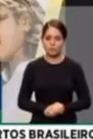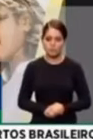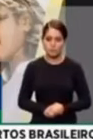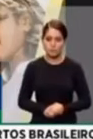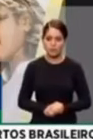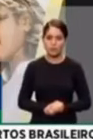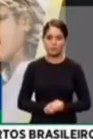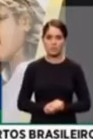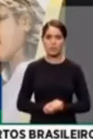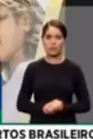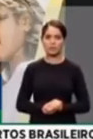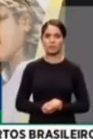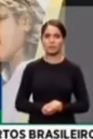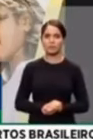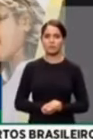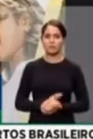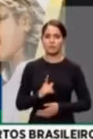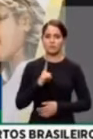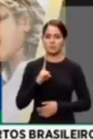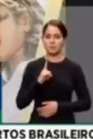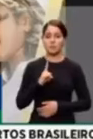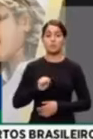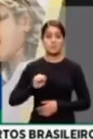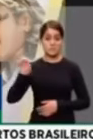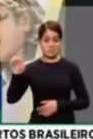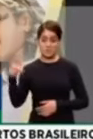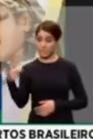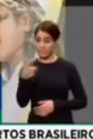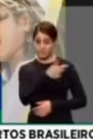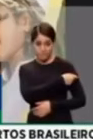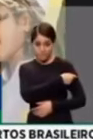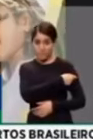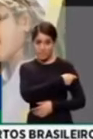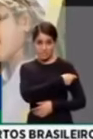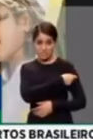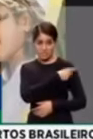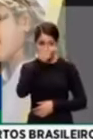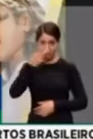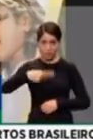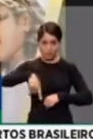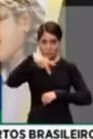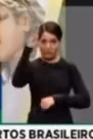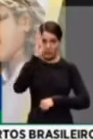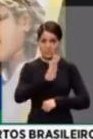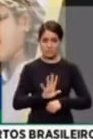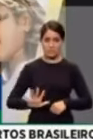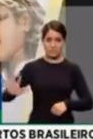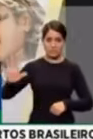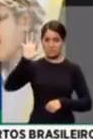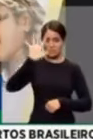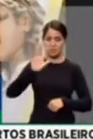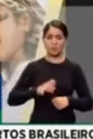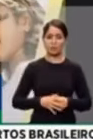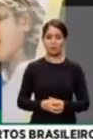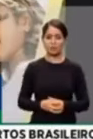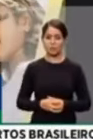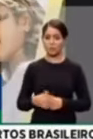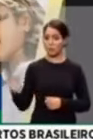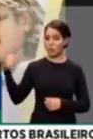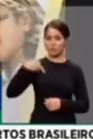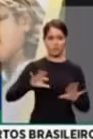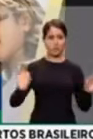genocídio. Se a vacina não for, não vier para o Brasil, se o governo brasileiro